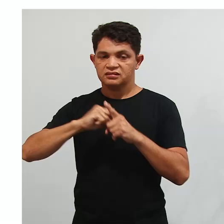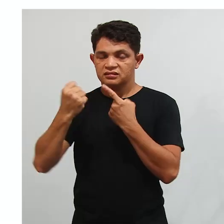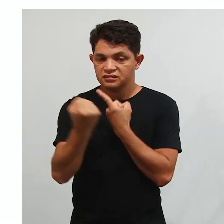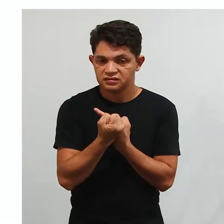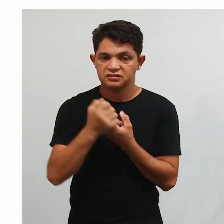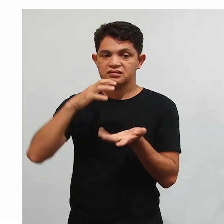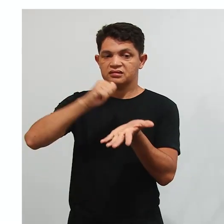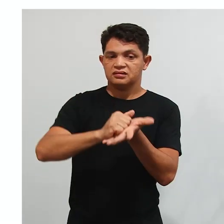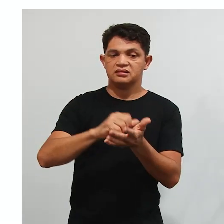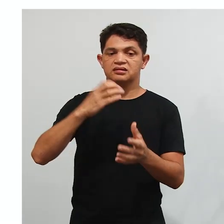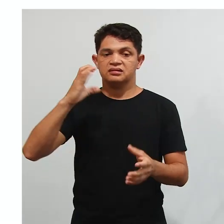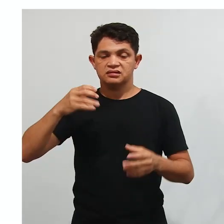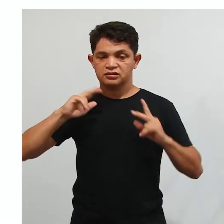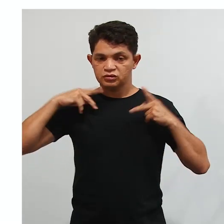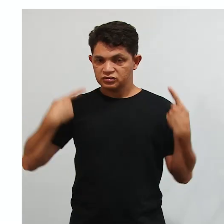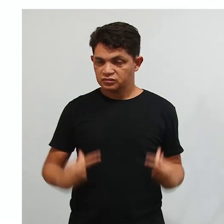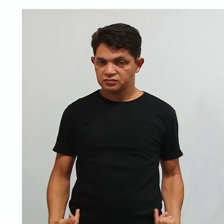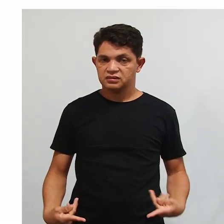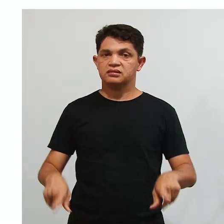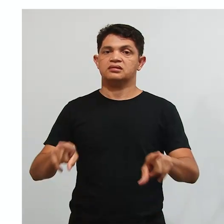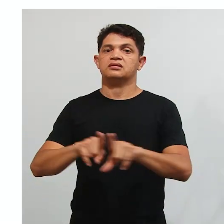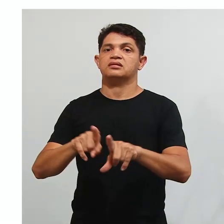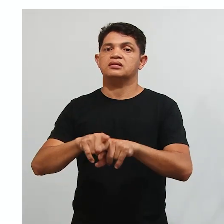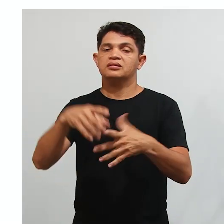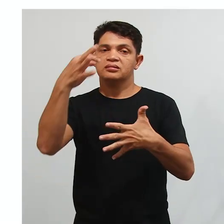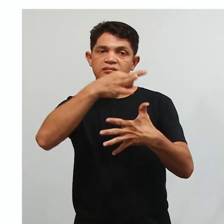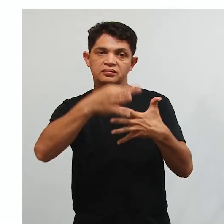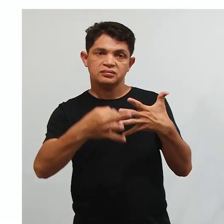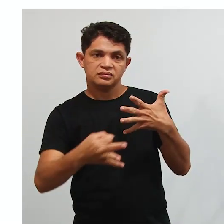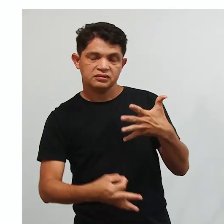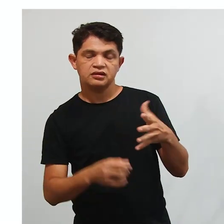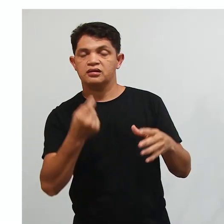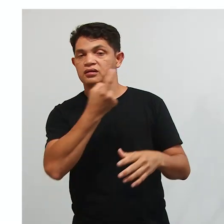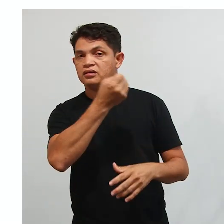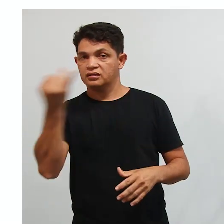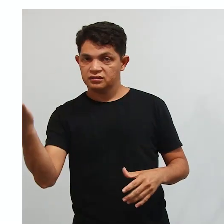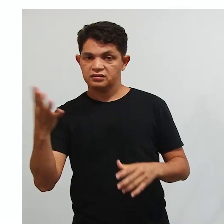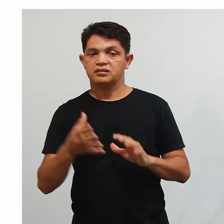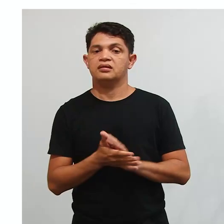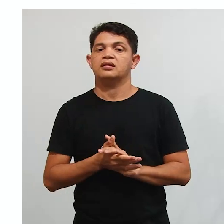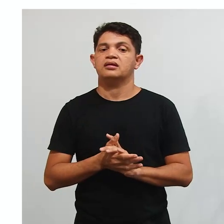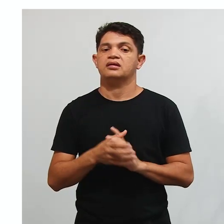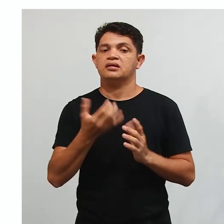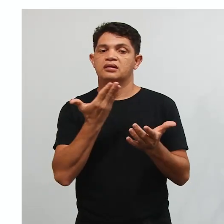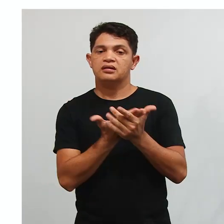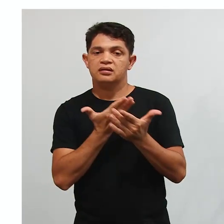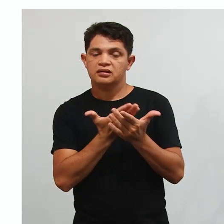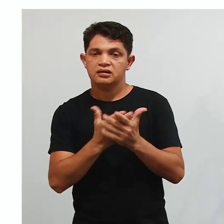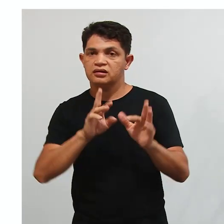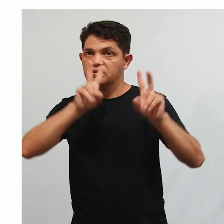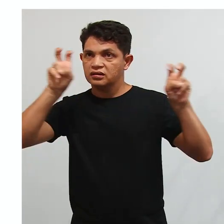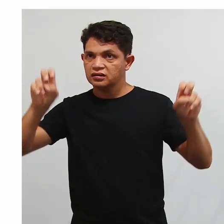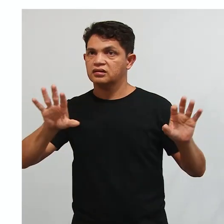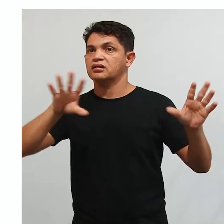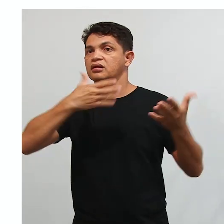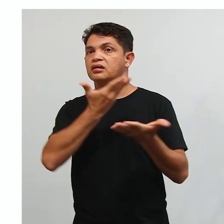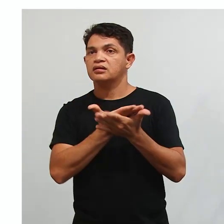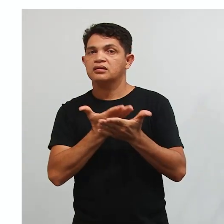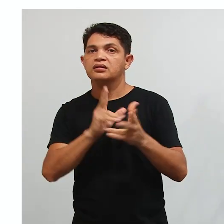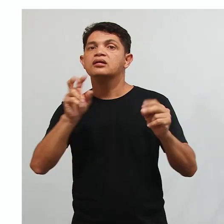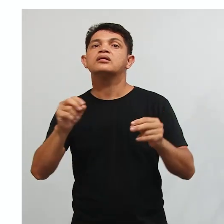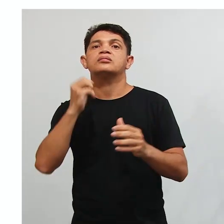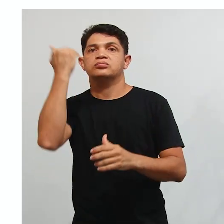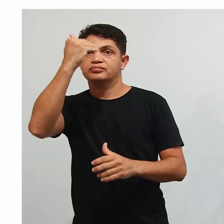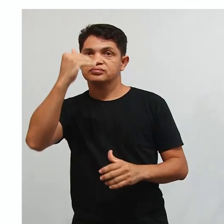aplicadas e as ciências humanas então cada um dos das áreas elas são elas estão